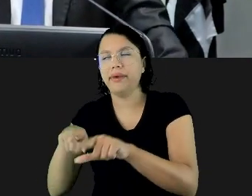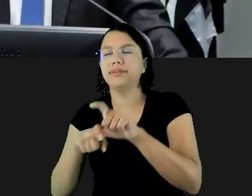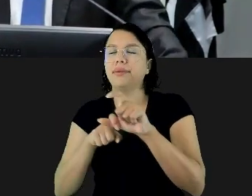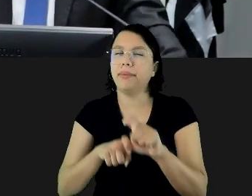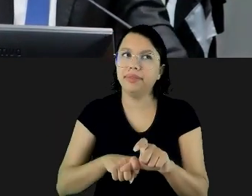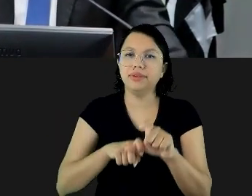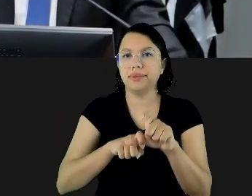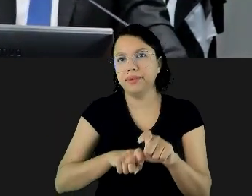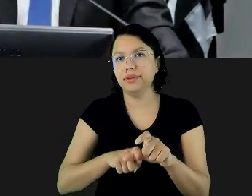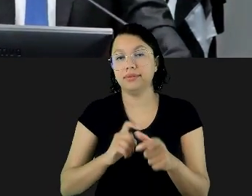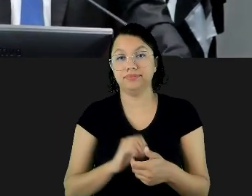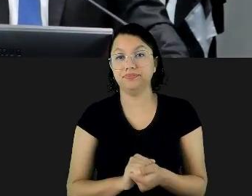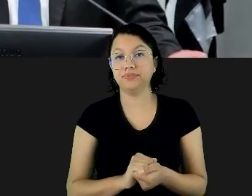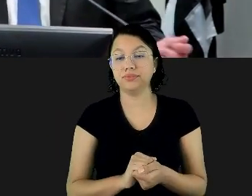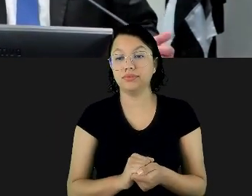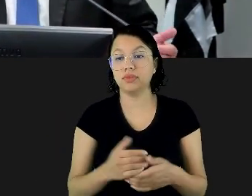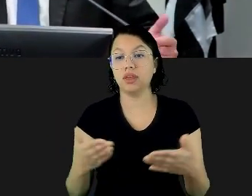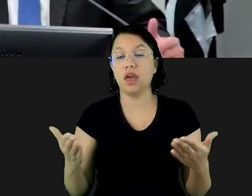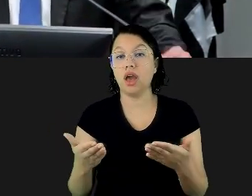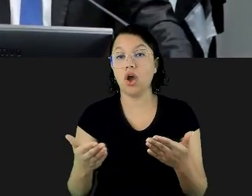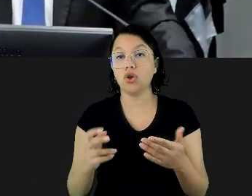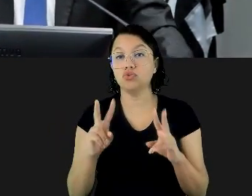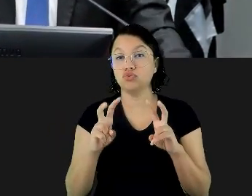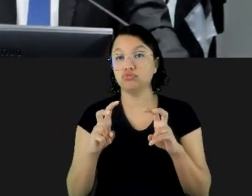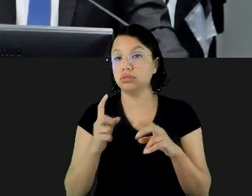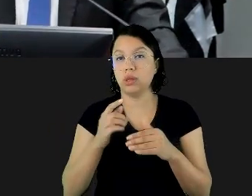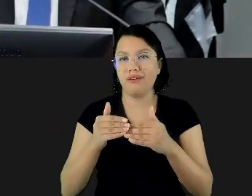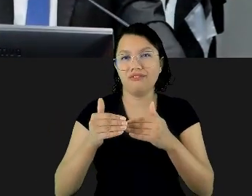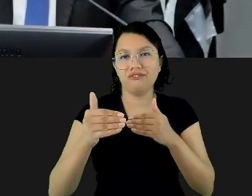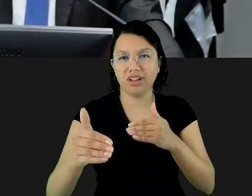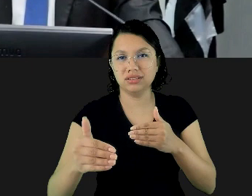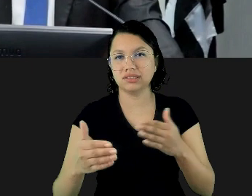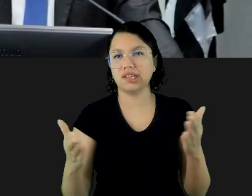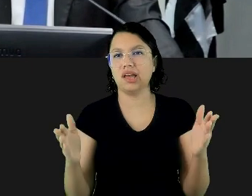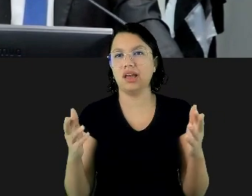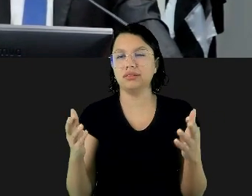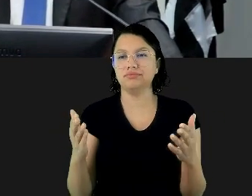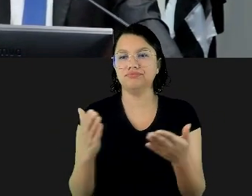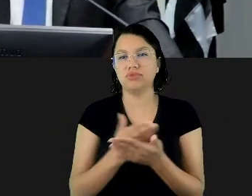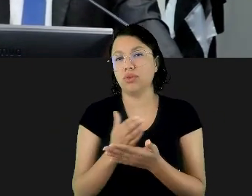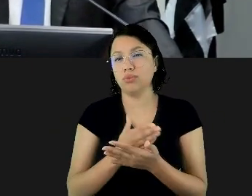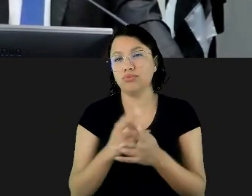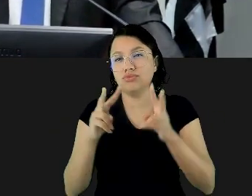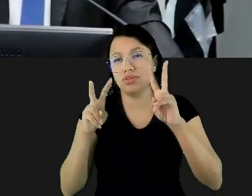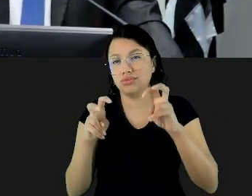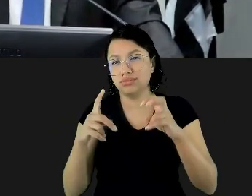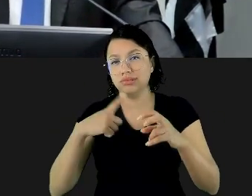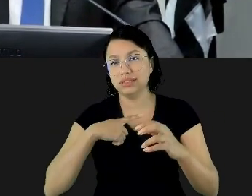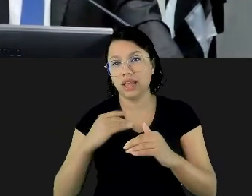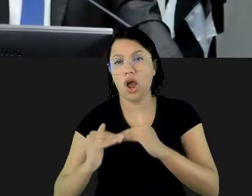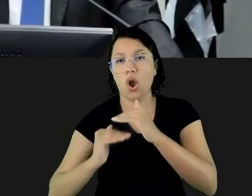não avançar em algumas questões, há um crescimento